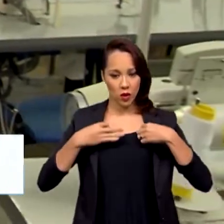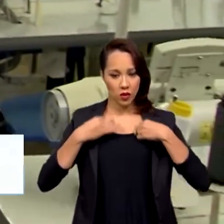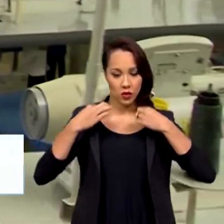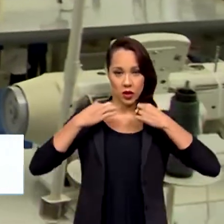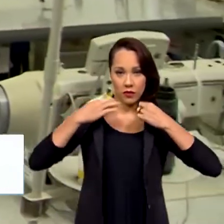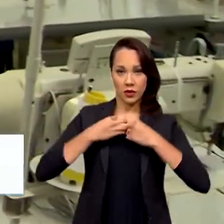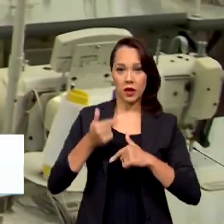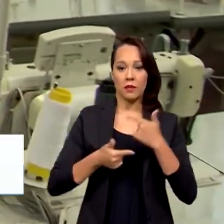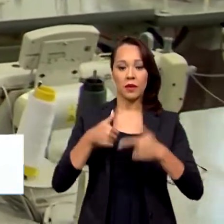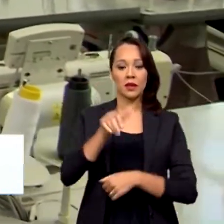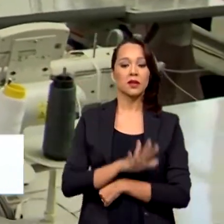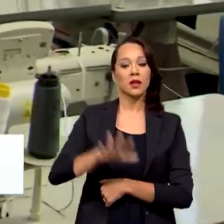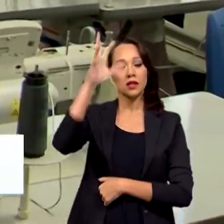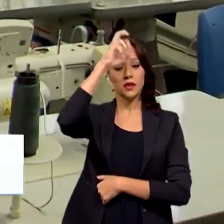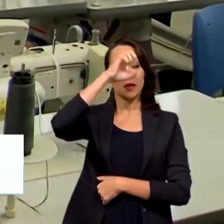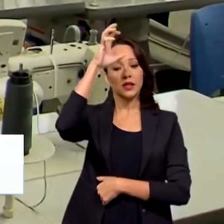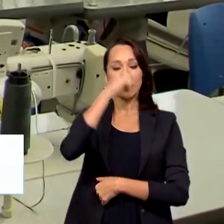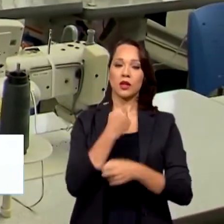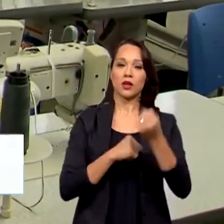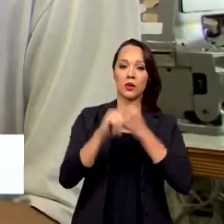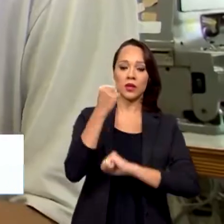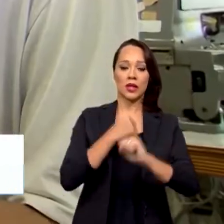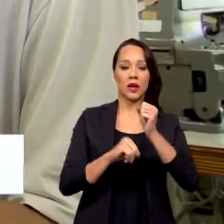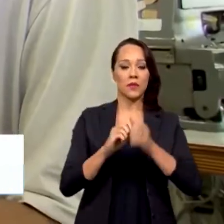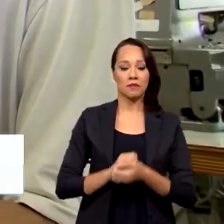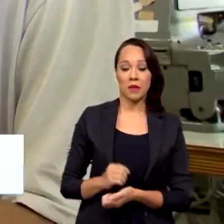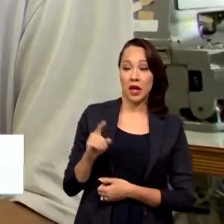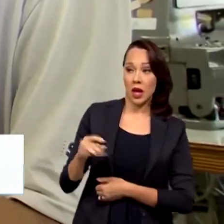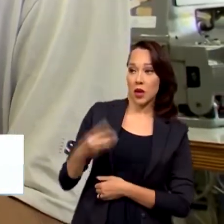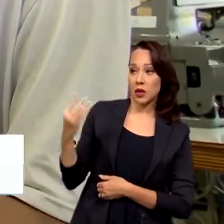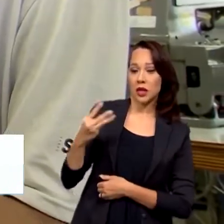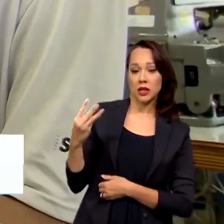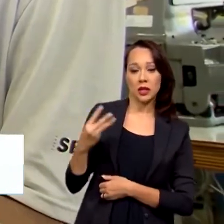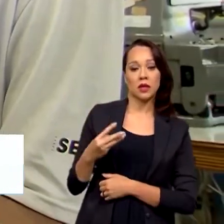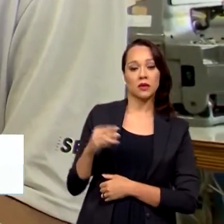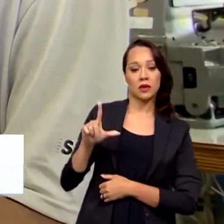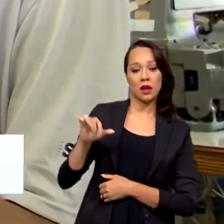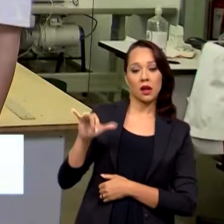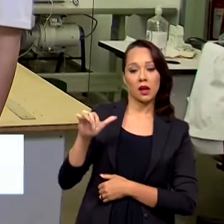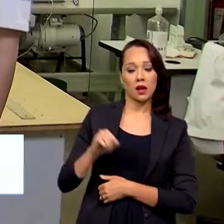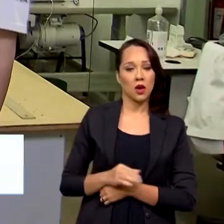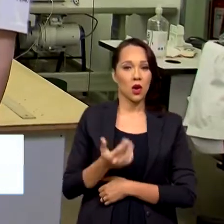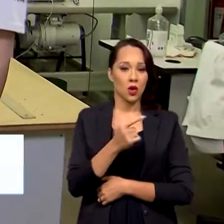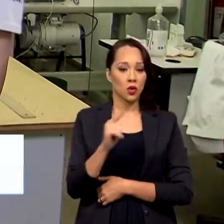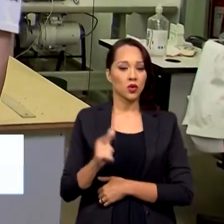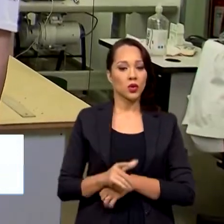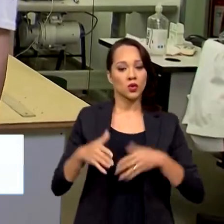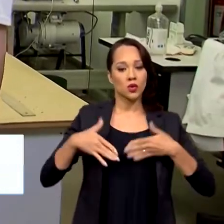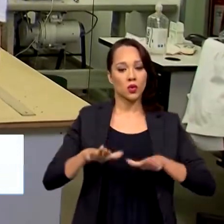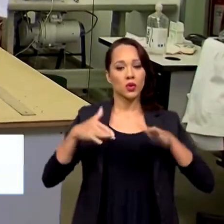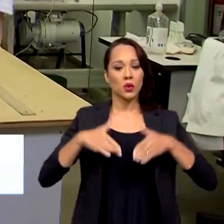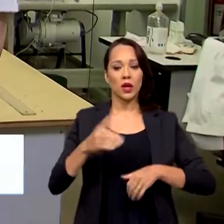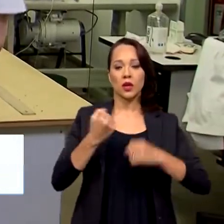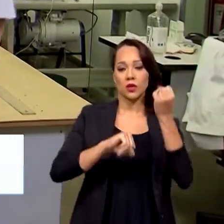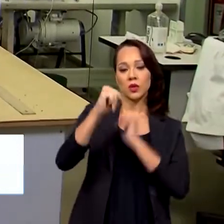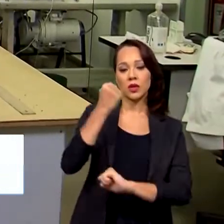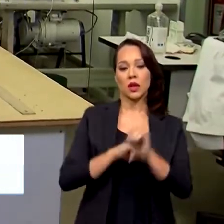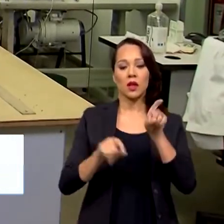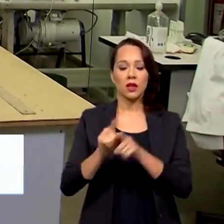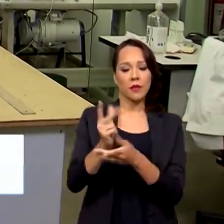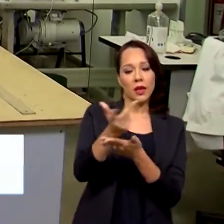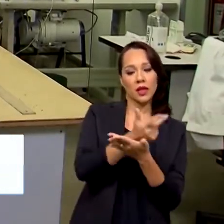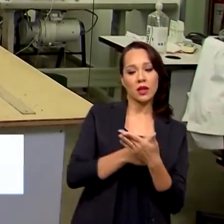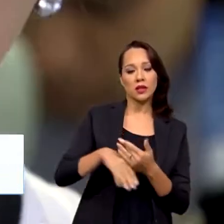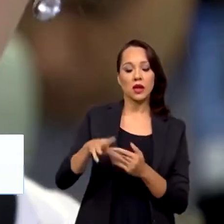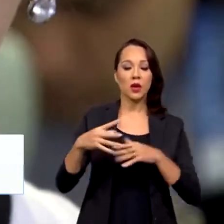Serviço Nacional de Aprendizagem Industrial, o SENAI, é o terceiro da Laila. Os outros foram o de costureira industrial e de desenho de